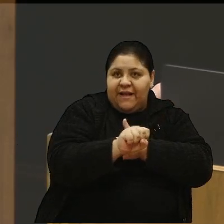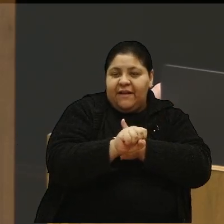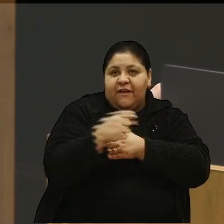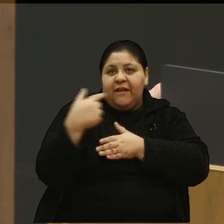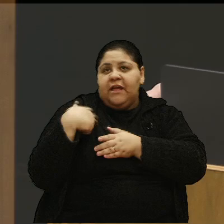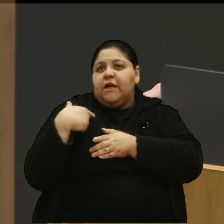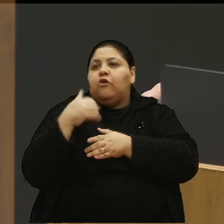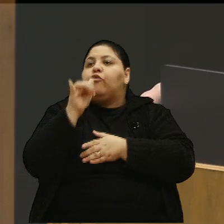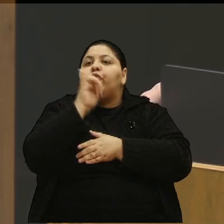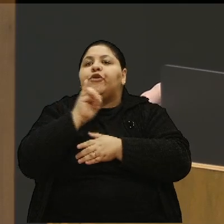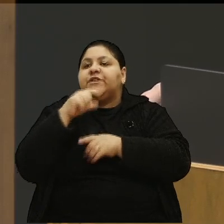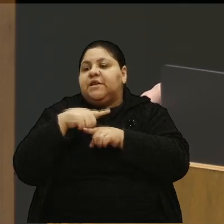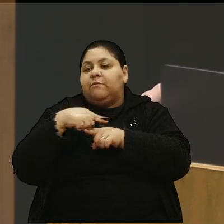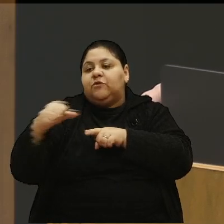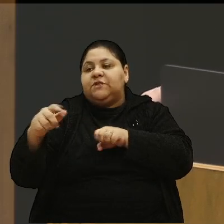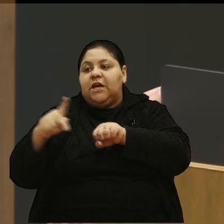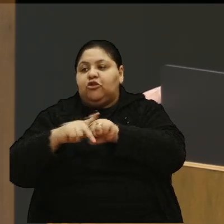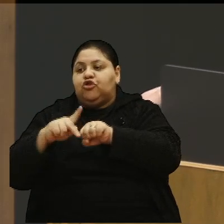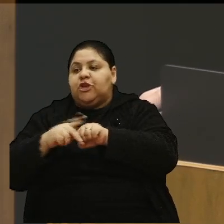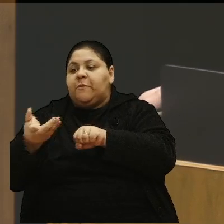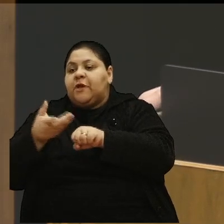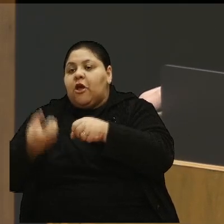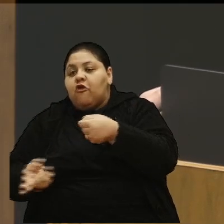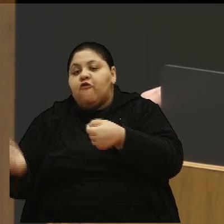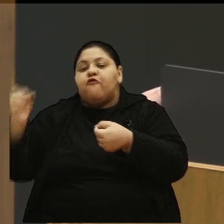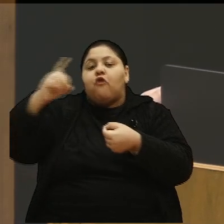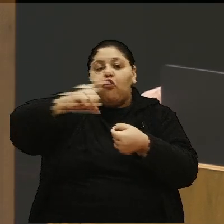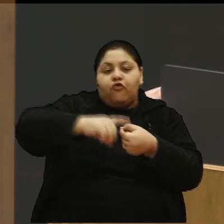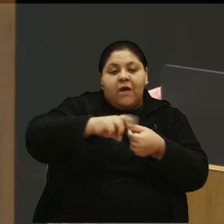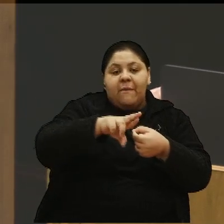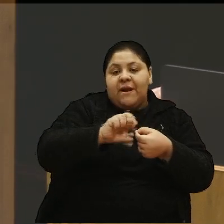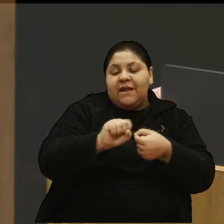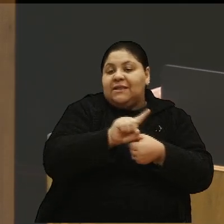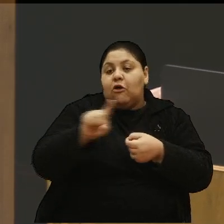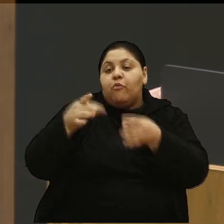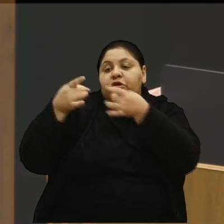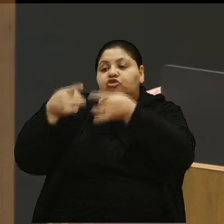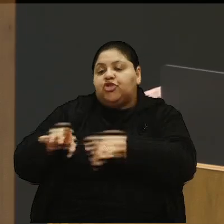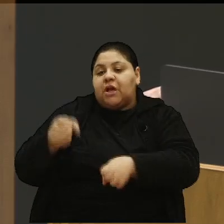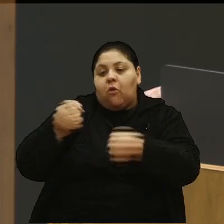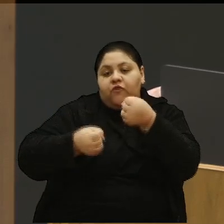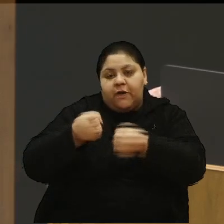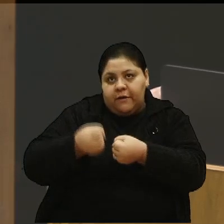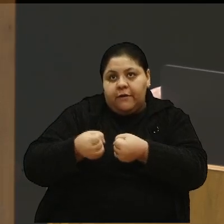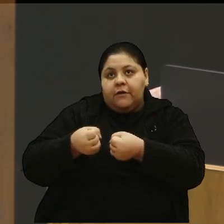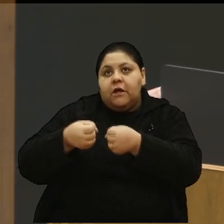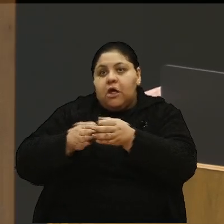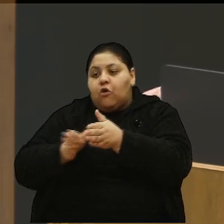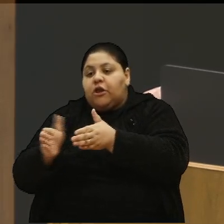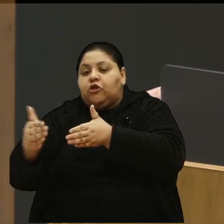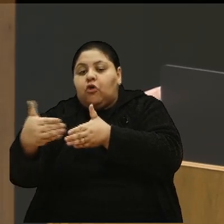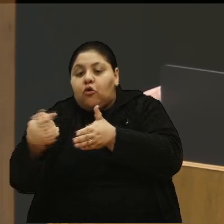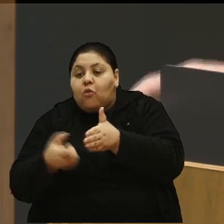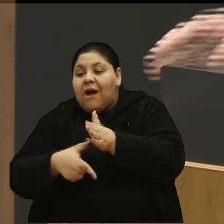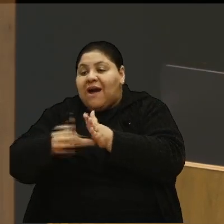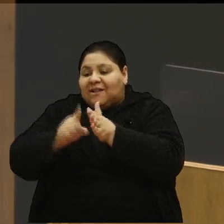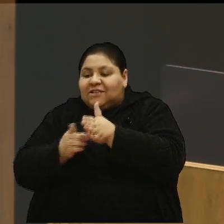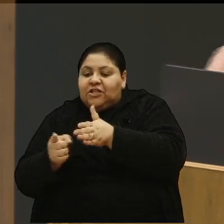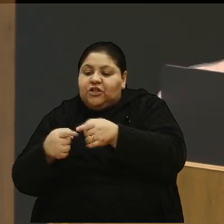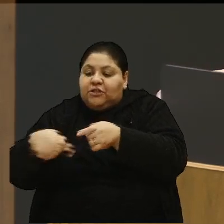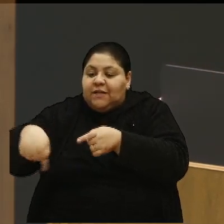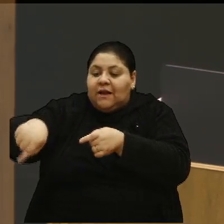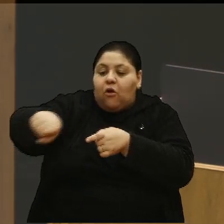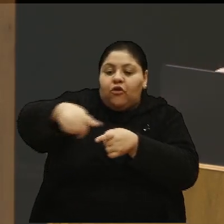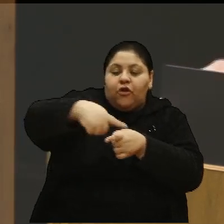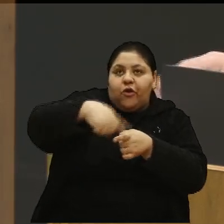do shopping e eu quero retornar para a RS sem interromper o outro ponto, eu retorno antes da rotatória. Do mesmo